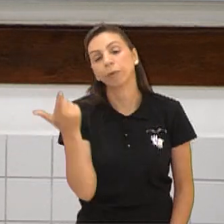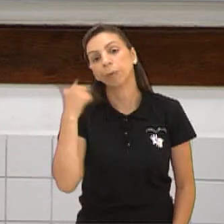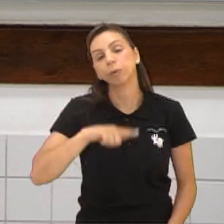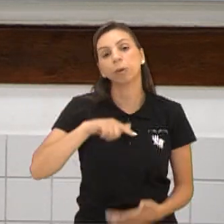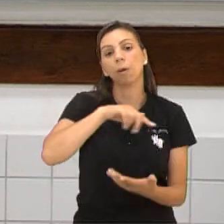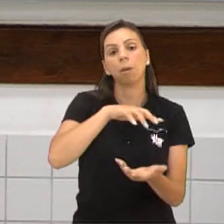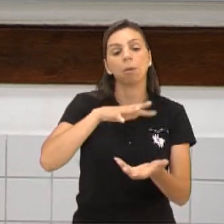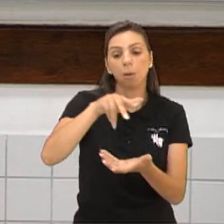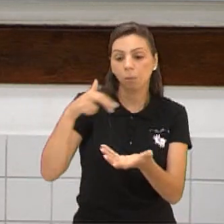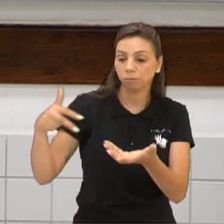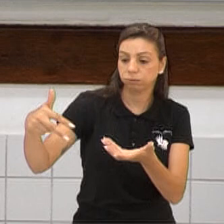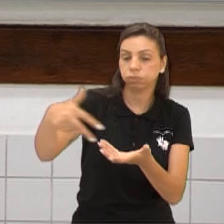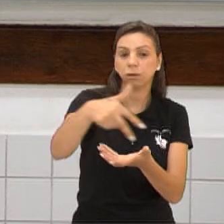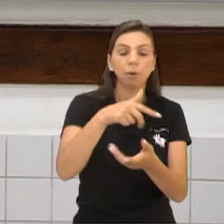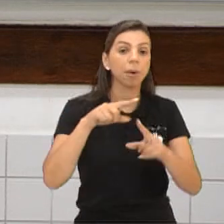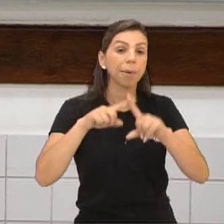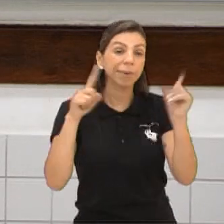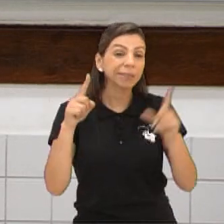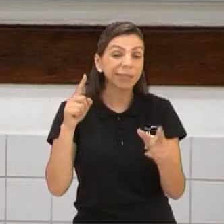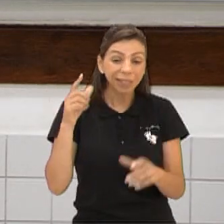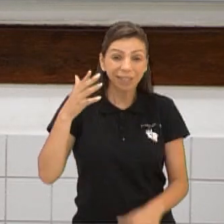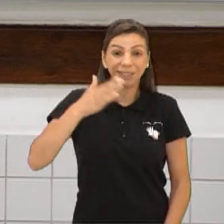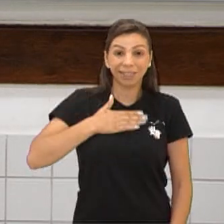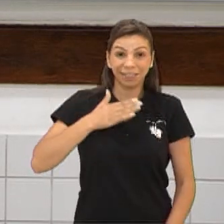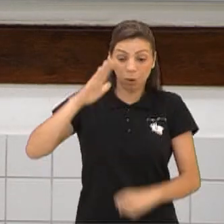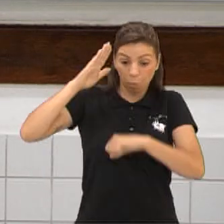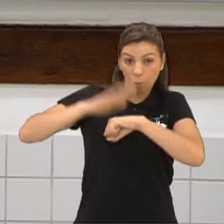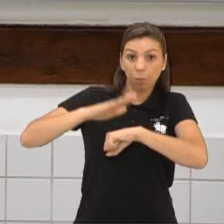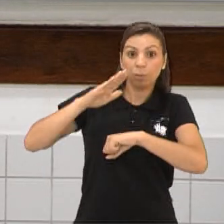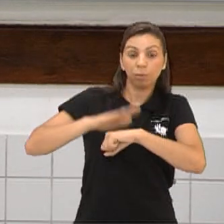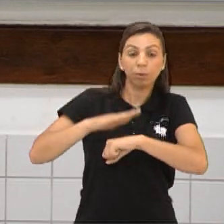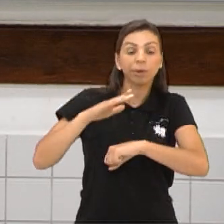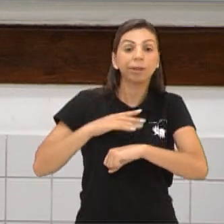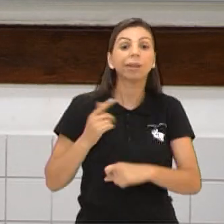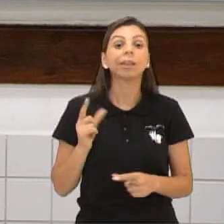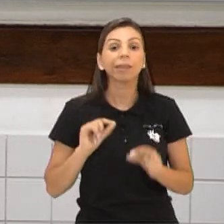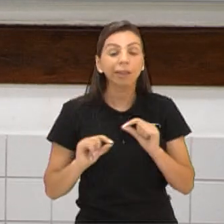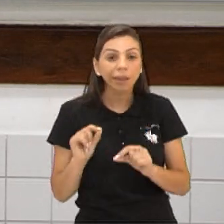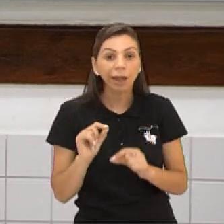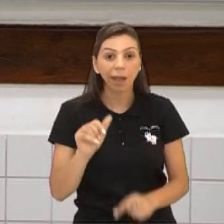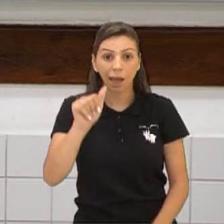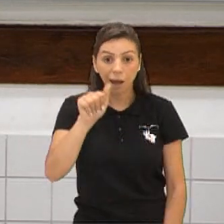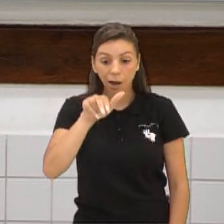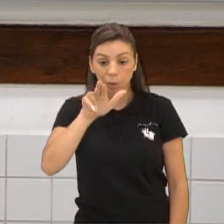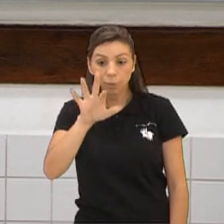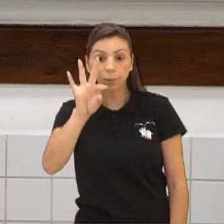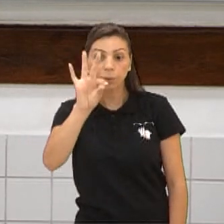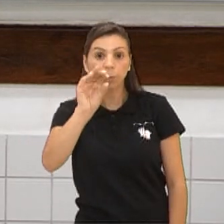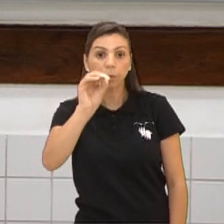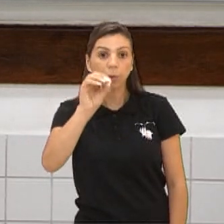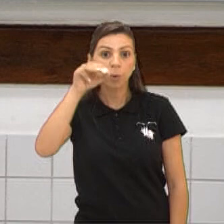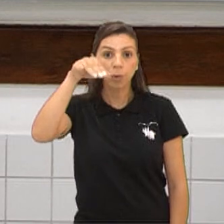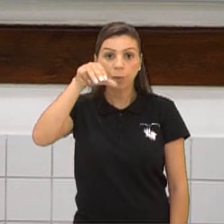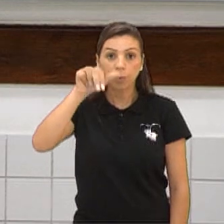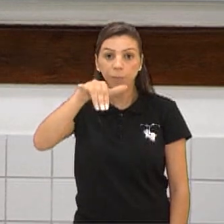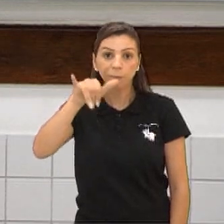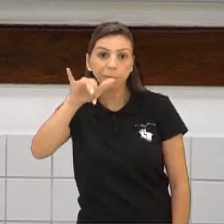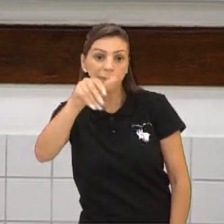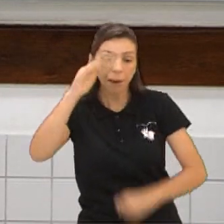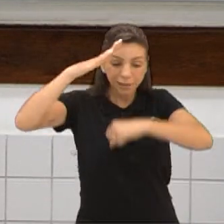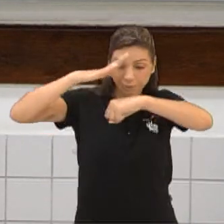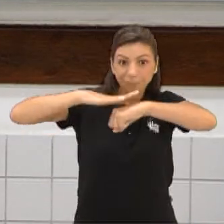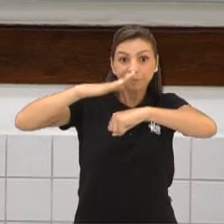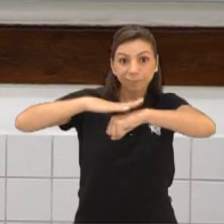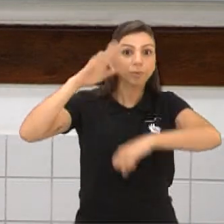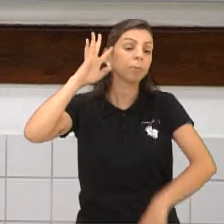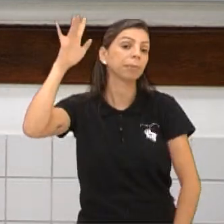que eu reflita partindo de mim mesmo, né? Que eu mesmo tenha autonomia no pensar. E para isso é necessário